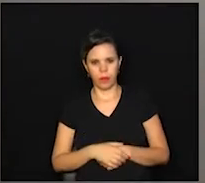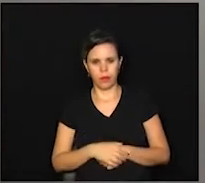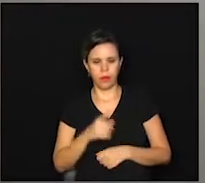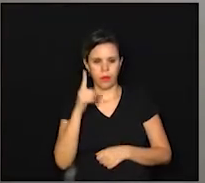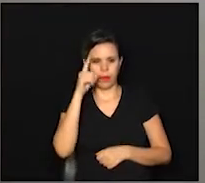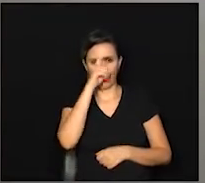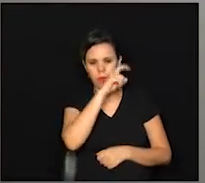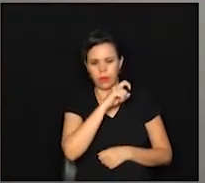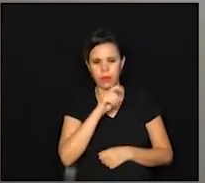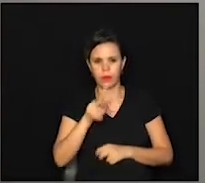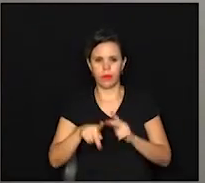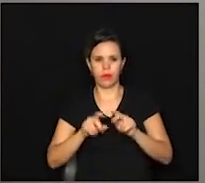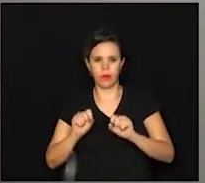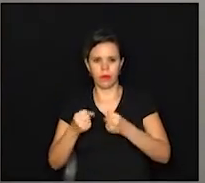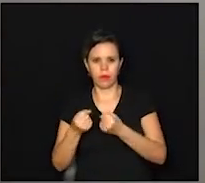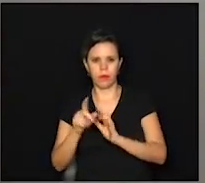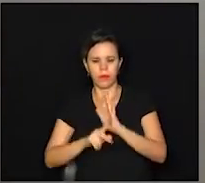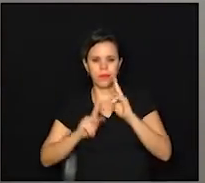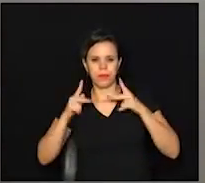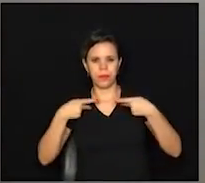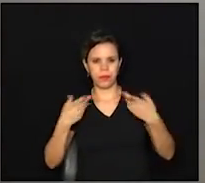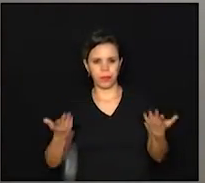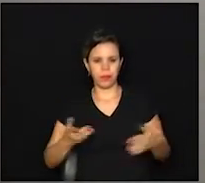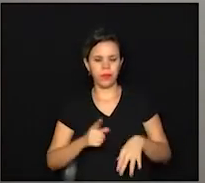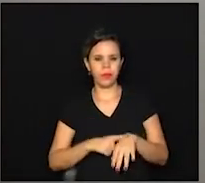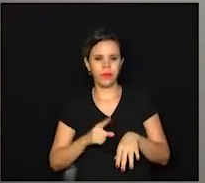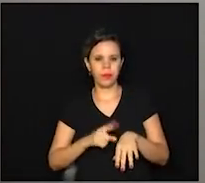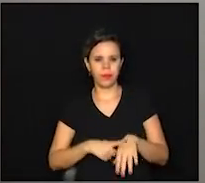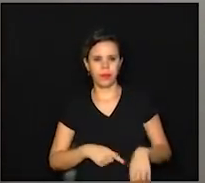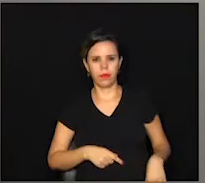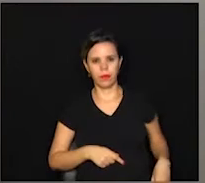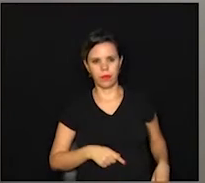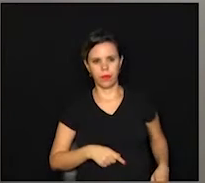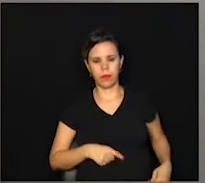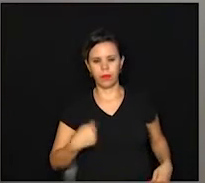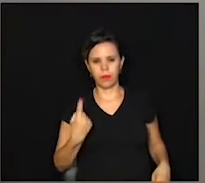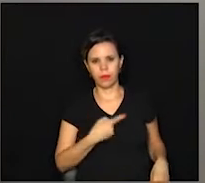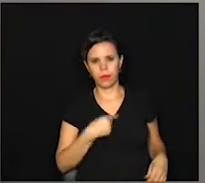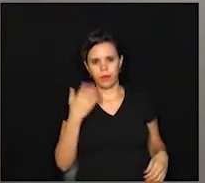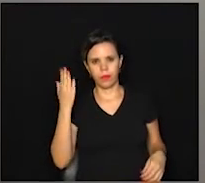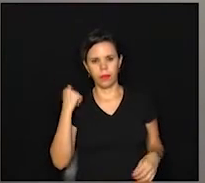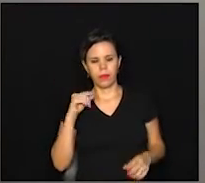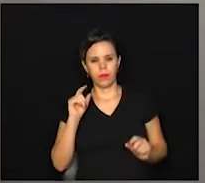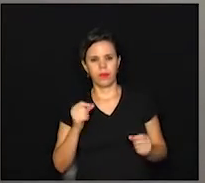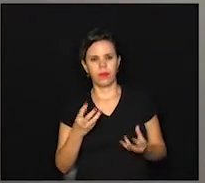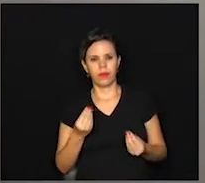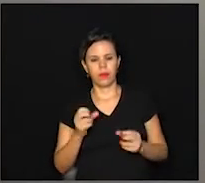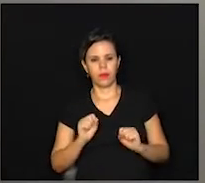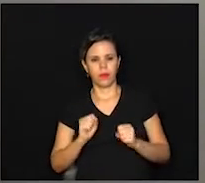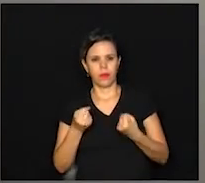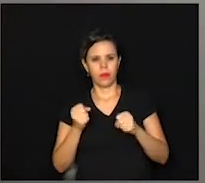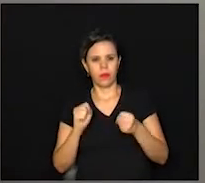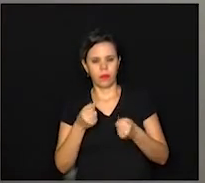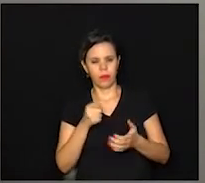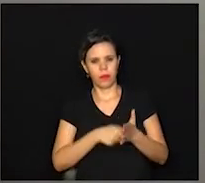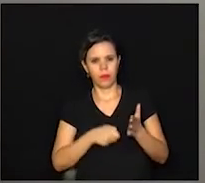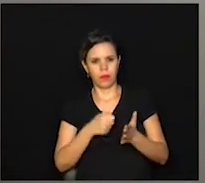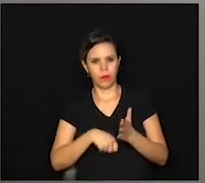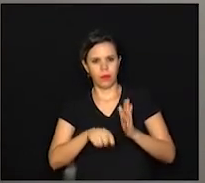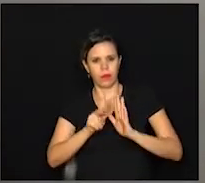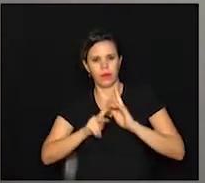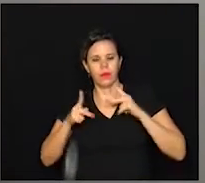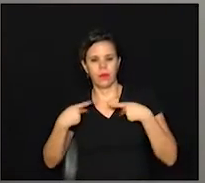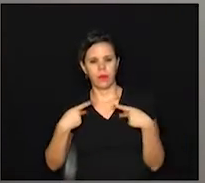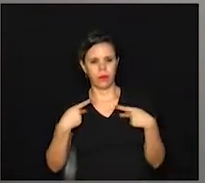difícil para os defensores dos direitos humanos, mas nesse momento especificamente, né? Nós sabemos aí que muitos defensores, militantes dos direitos humanos